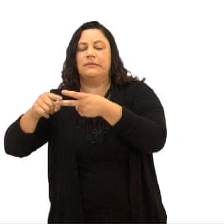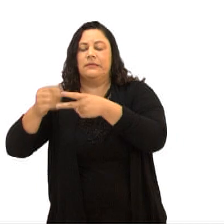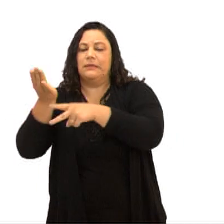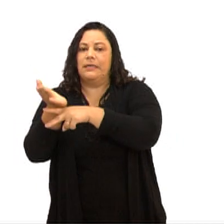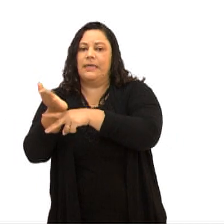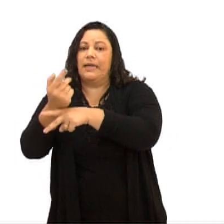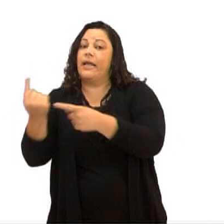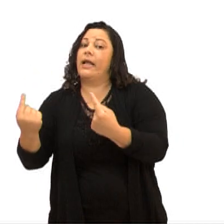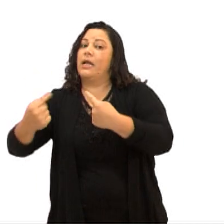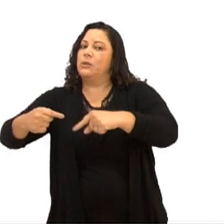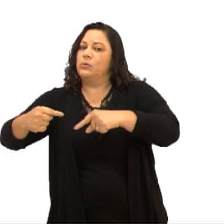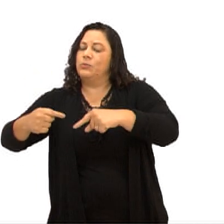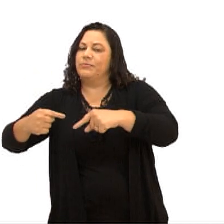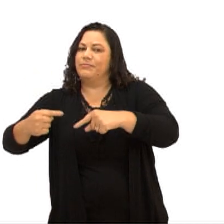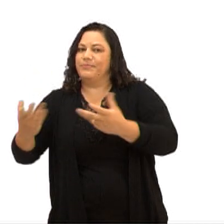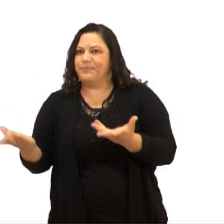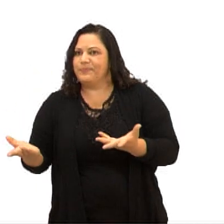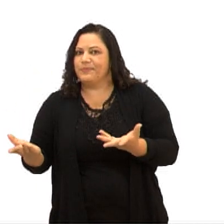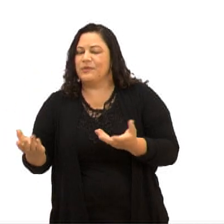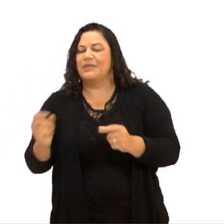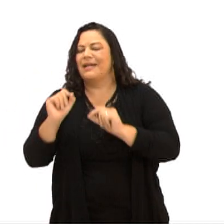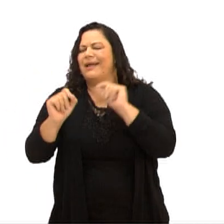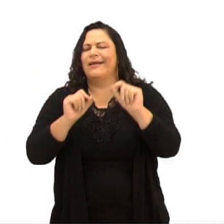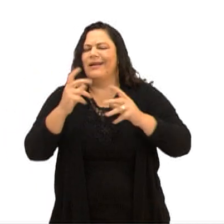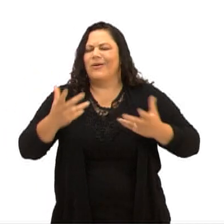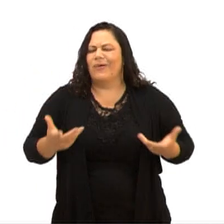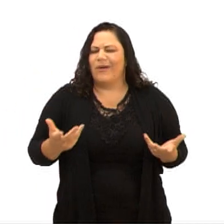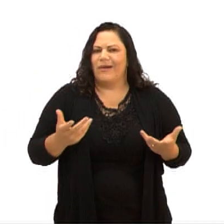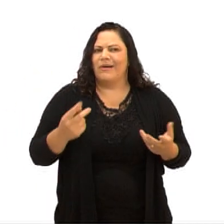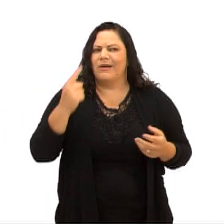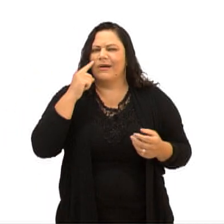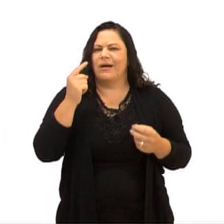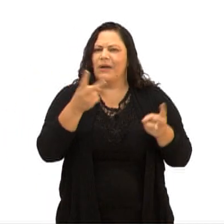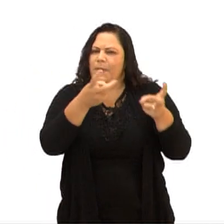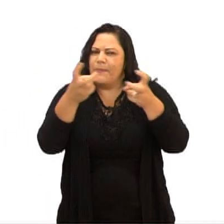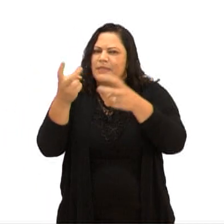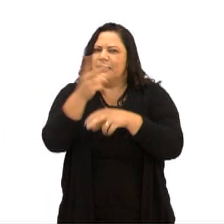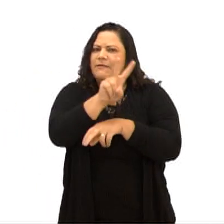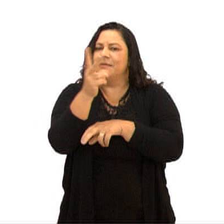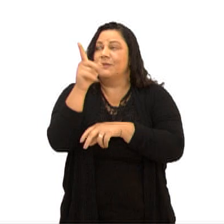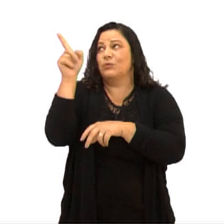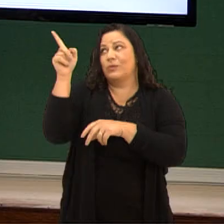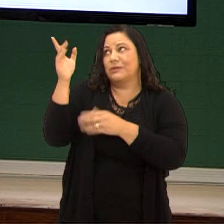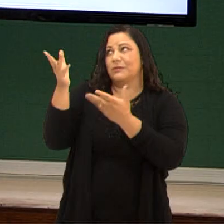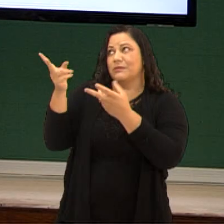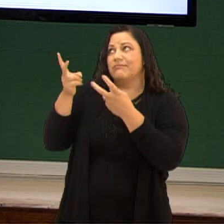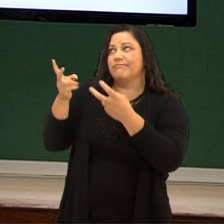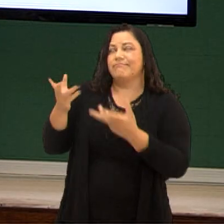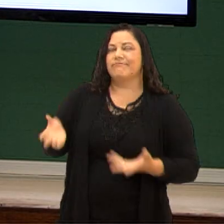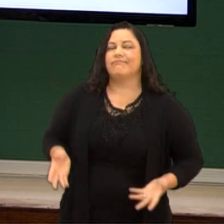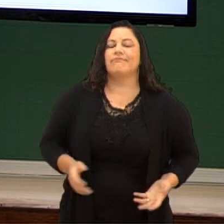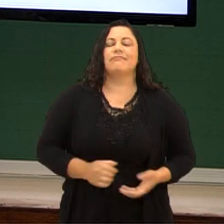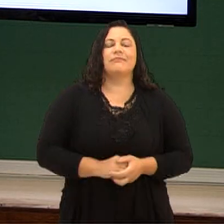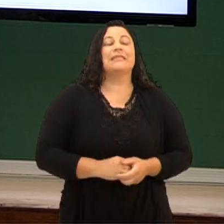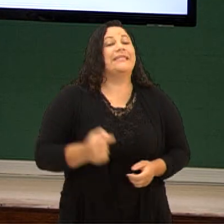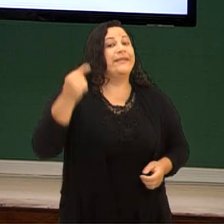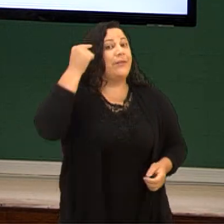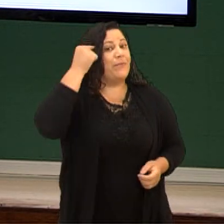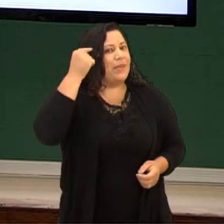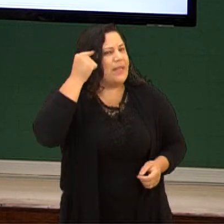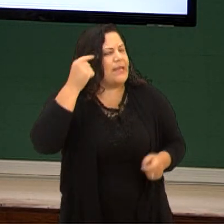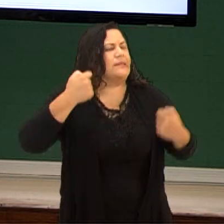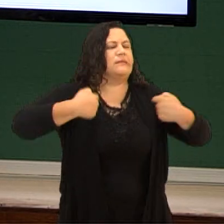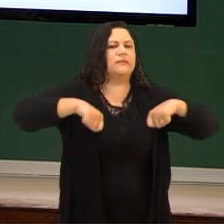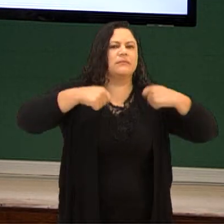iguais ou diferentes? E agora? É um pequeno desafio para vocês responderem. Pensem aí, se for preciso desenhem os